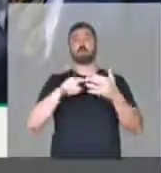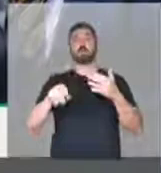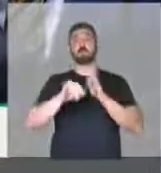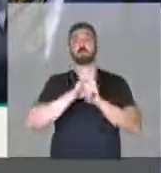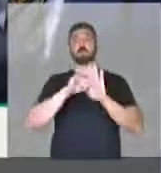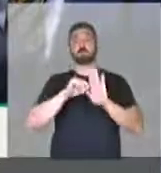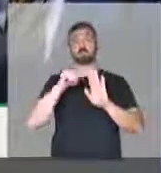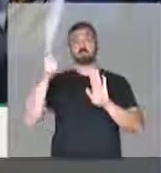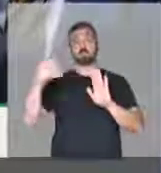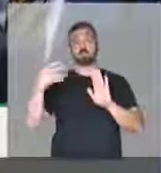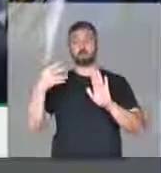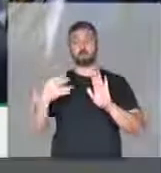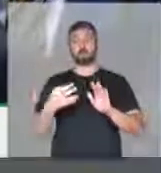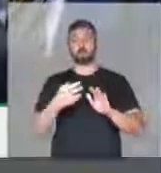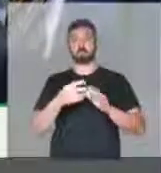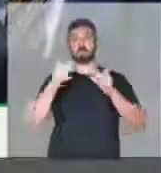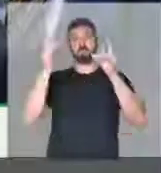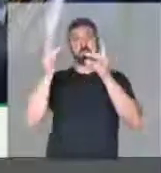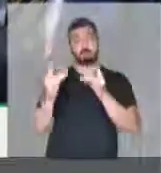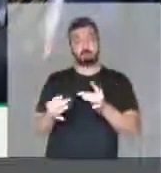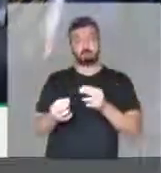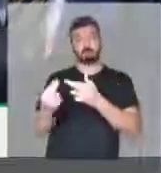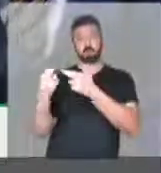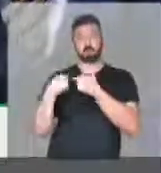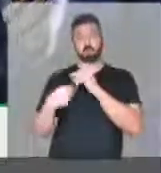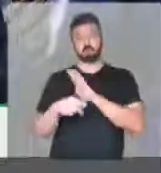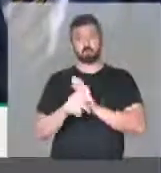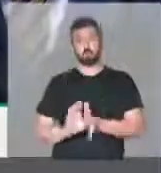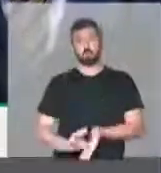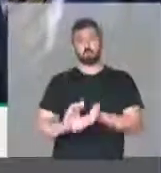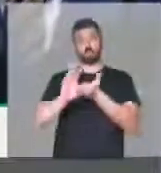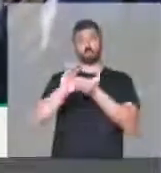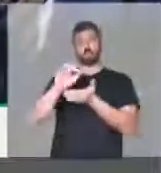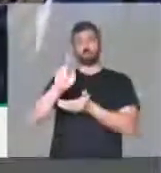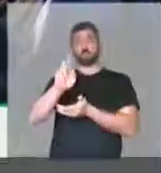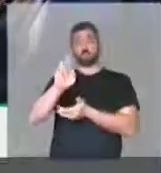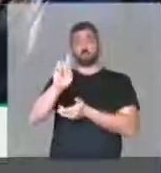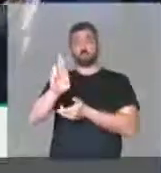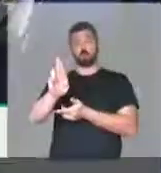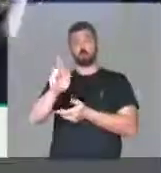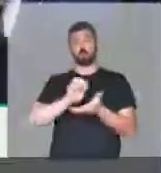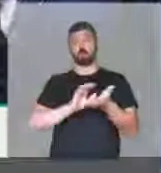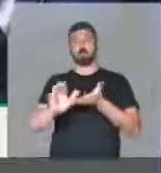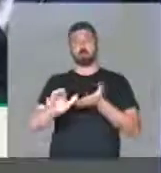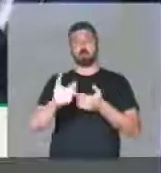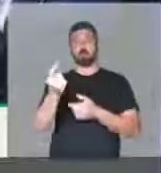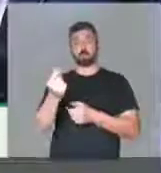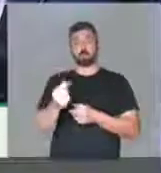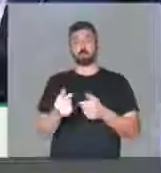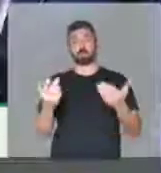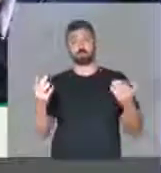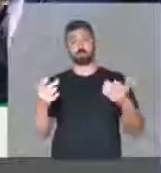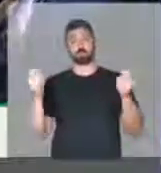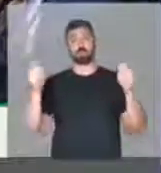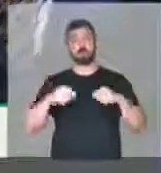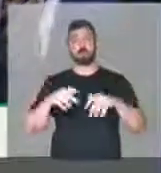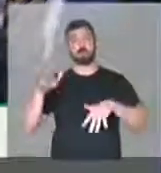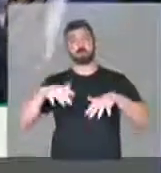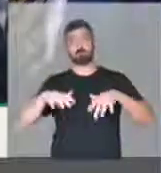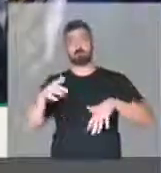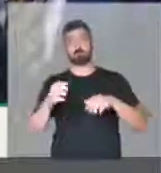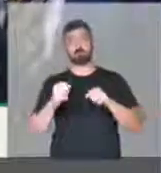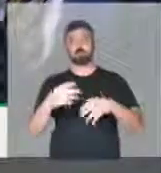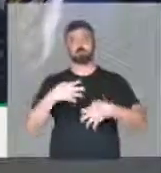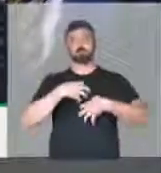do inciso 14, que define as atribuições do Conselho Curador para aplicação de recursos. Isso talvez possa criar uma